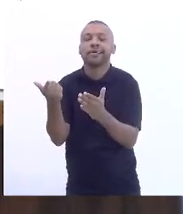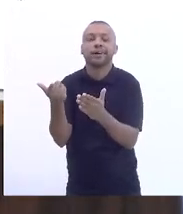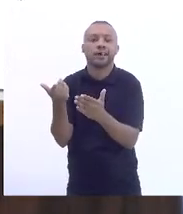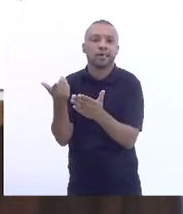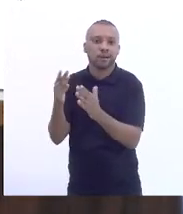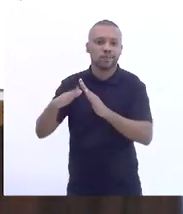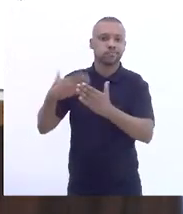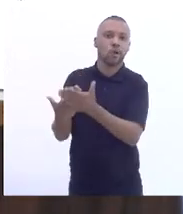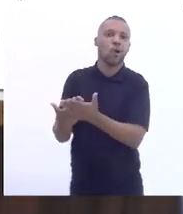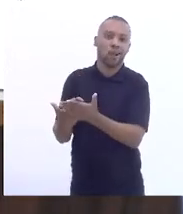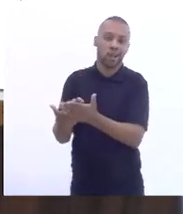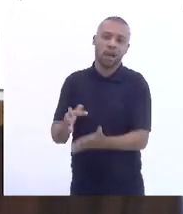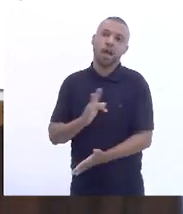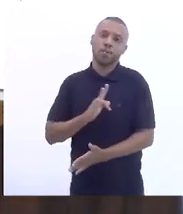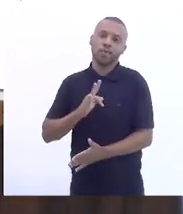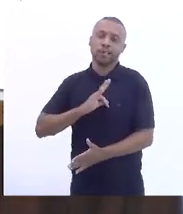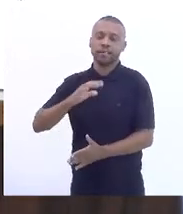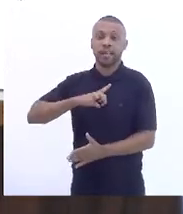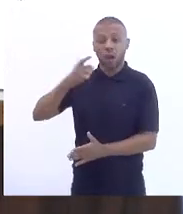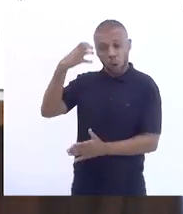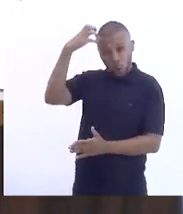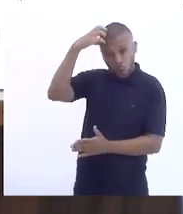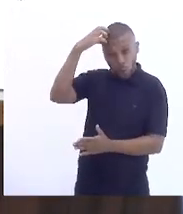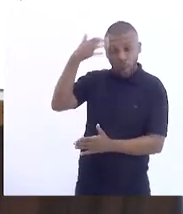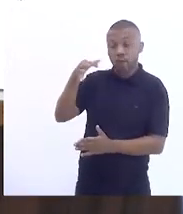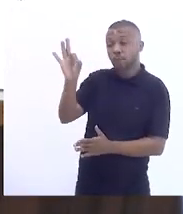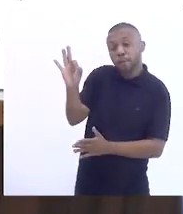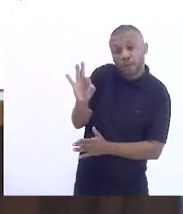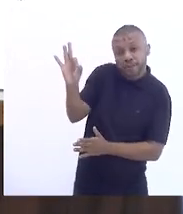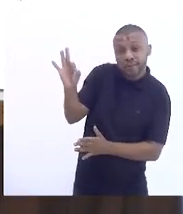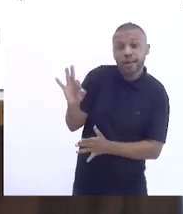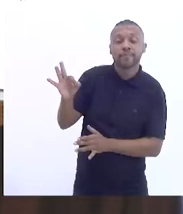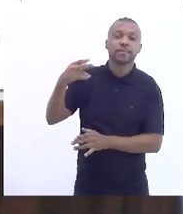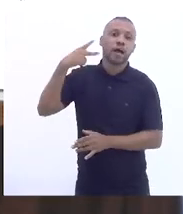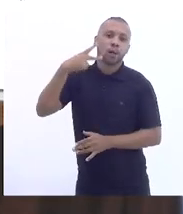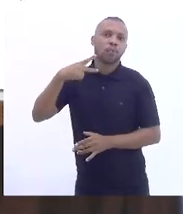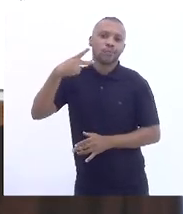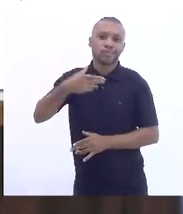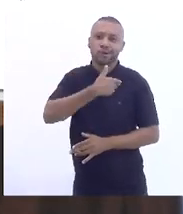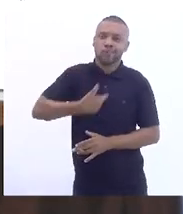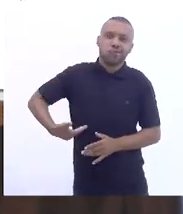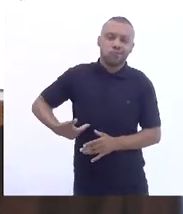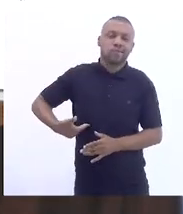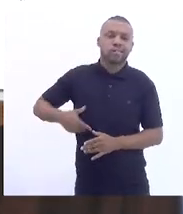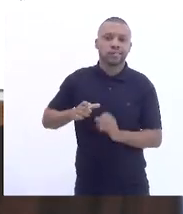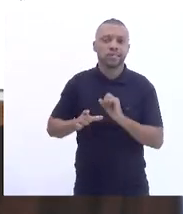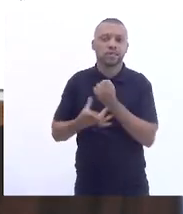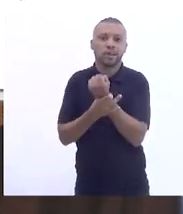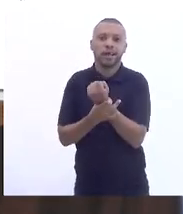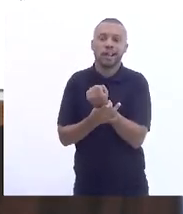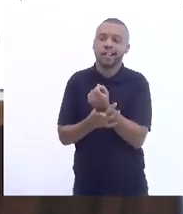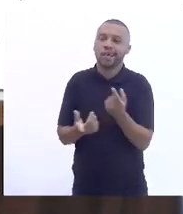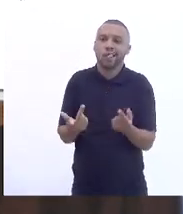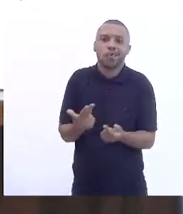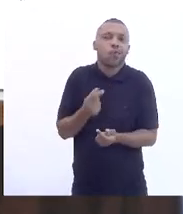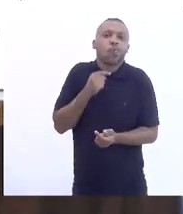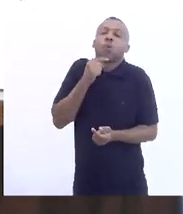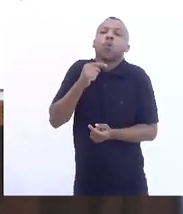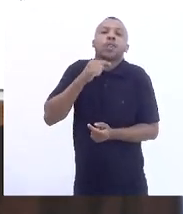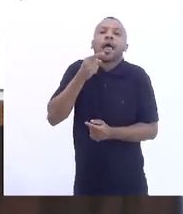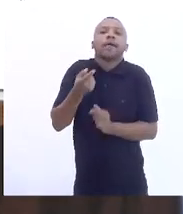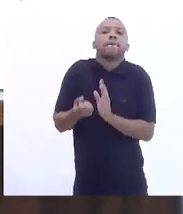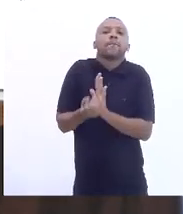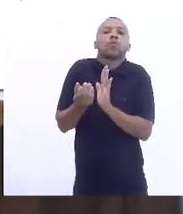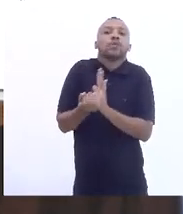responsável por uma parte da política pública que é de segurança ela é incapaz de conseguir produzir